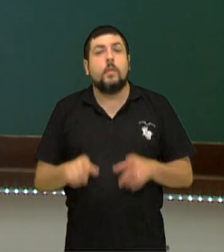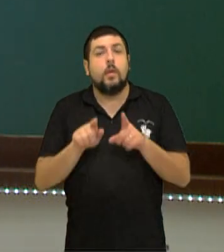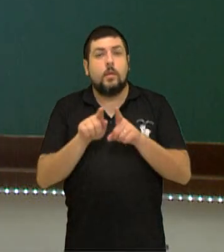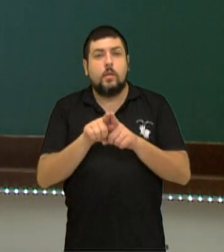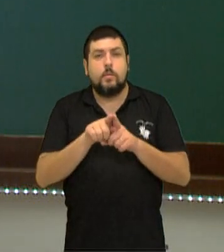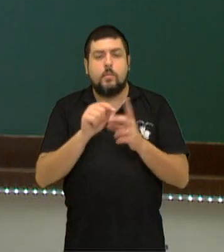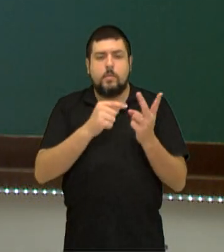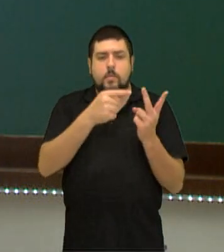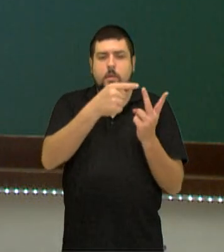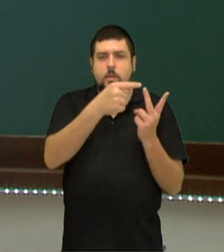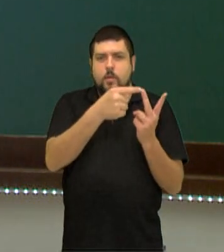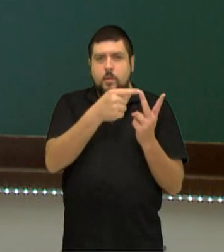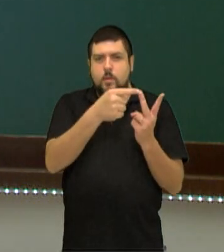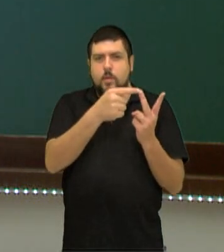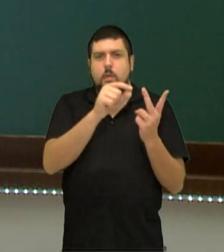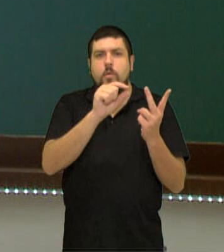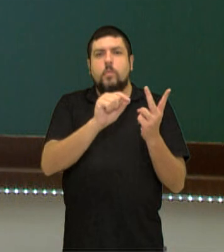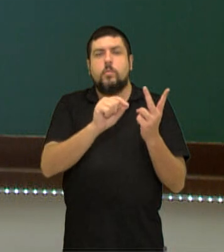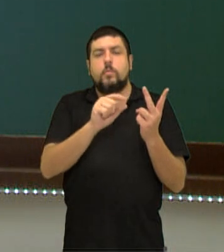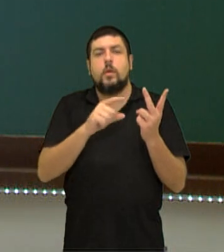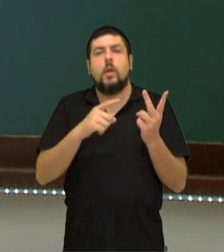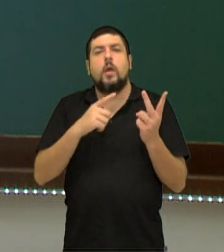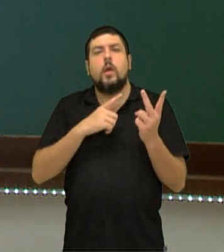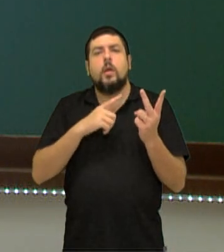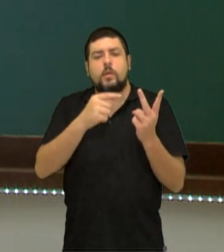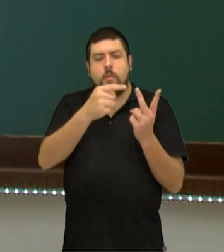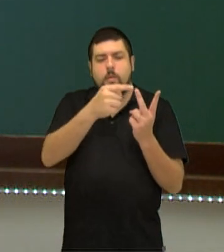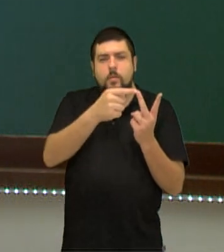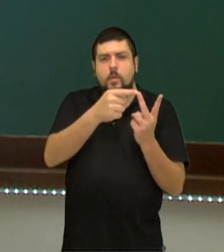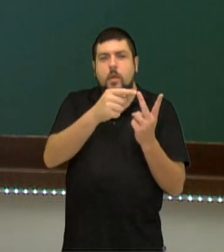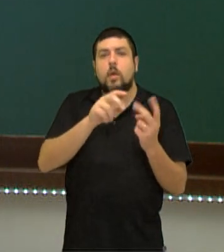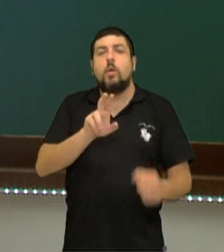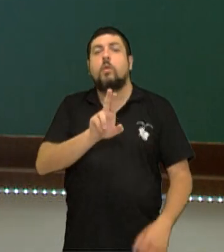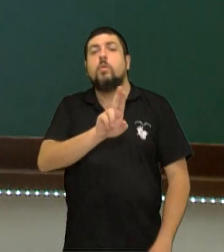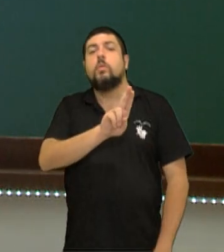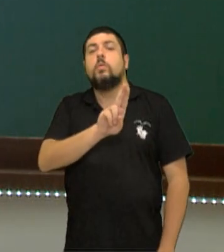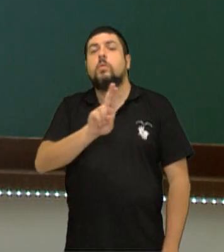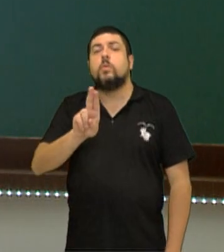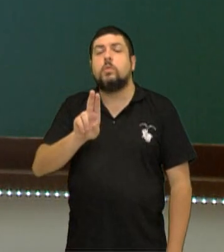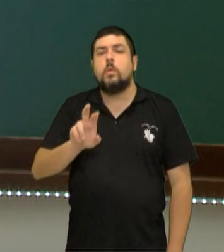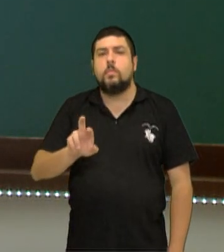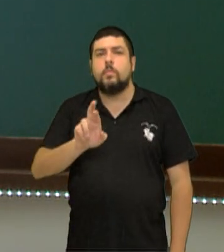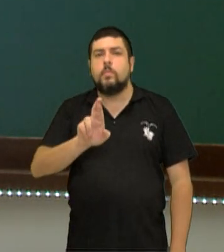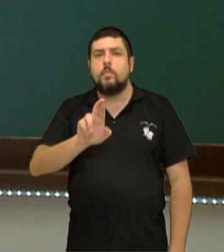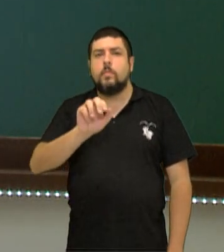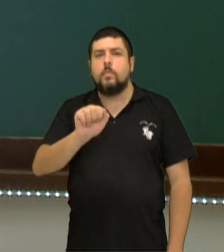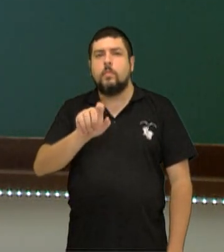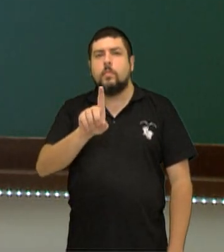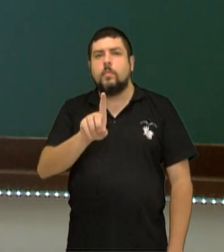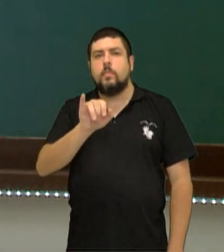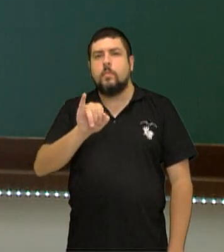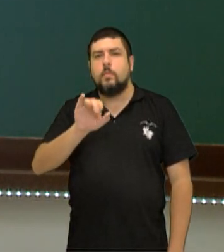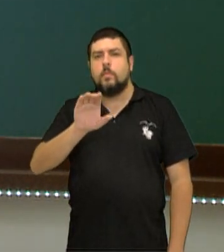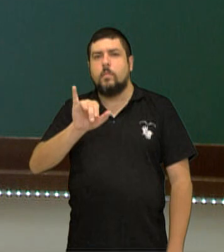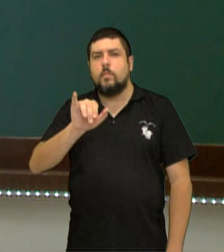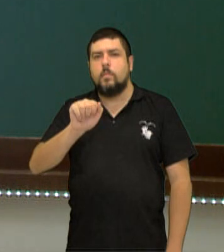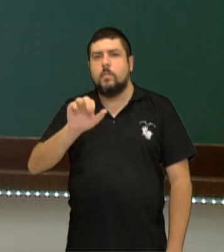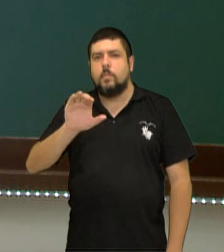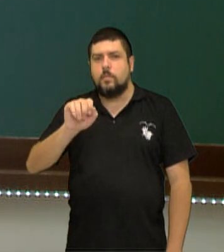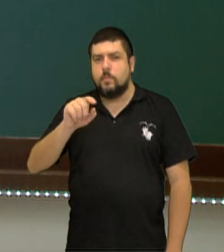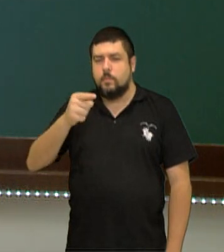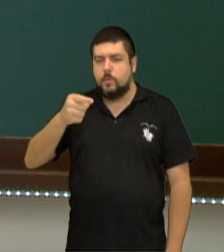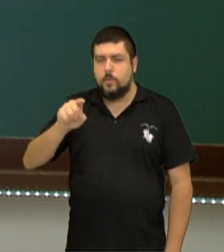da raiz quadrada, ela tem um nome especial. Nós chamamos de radiciação. Percebam que vocês